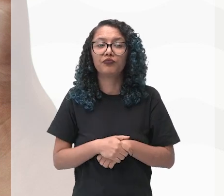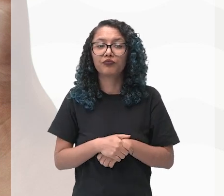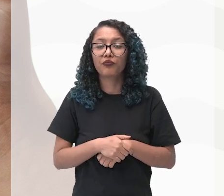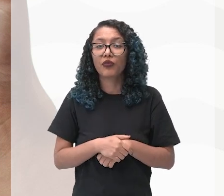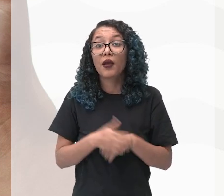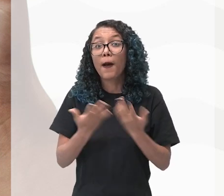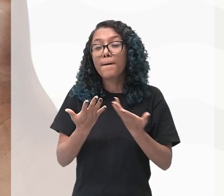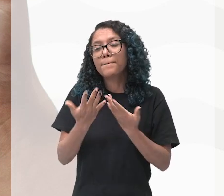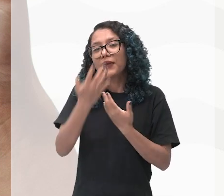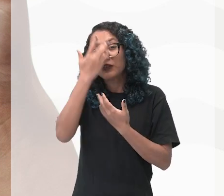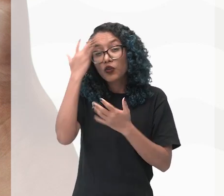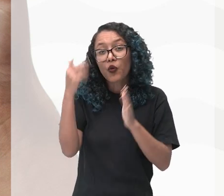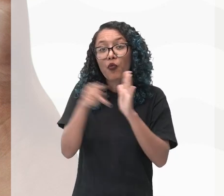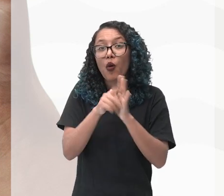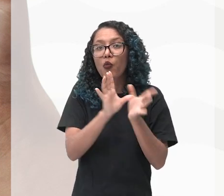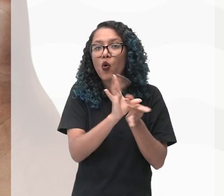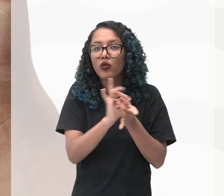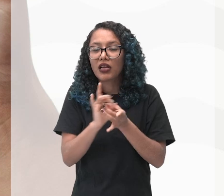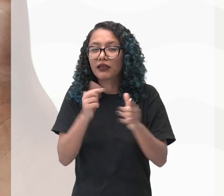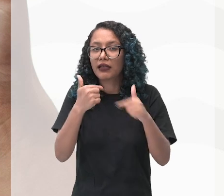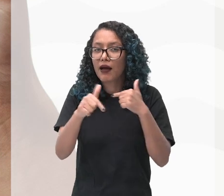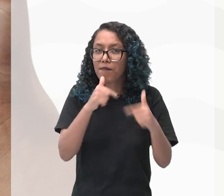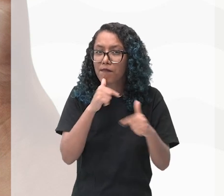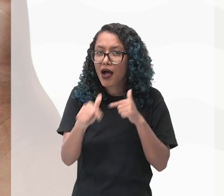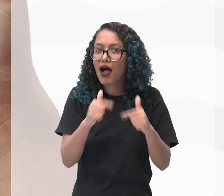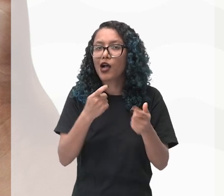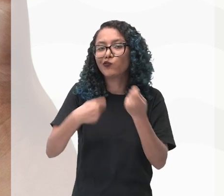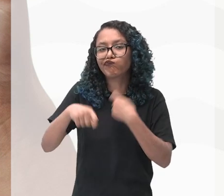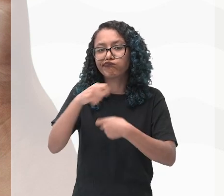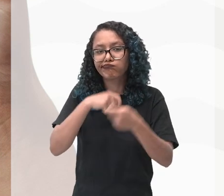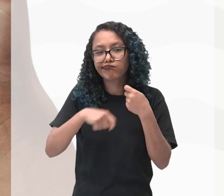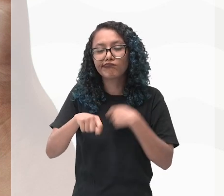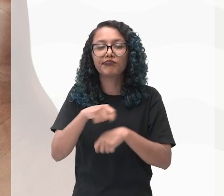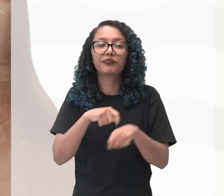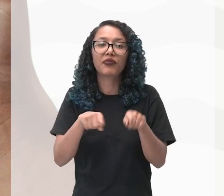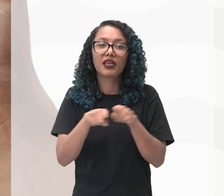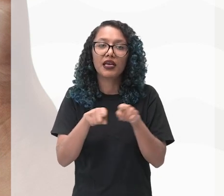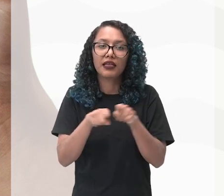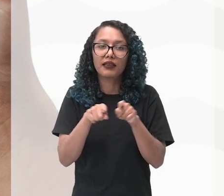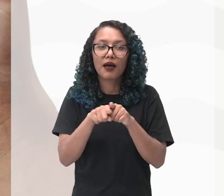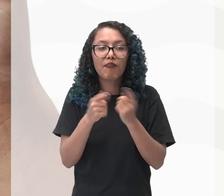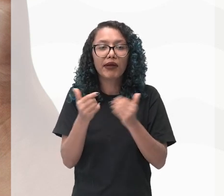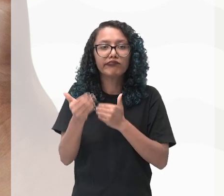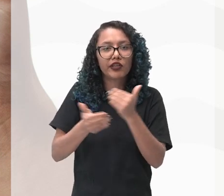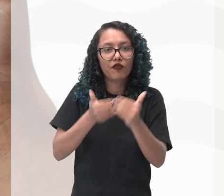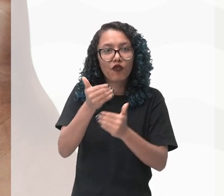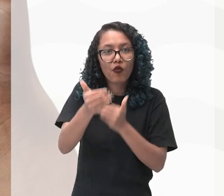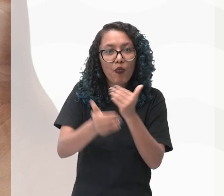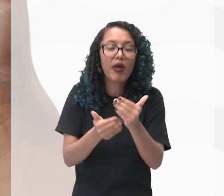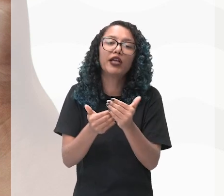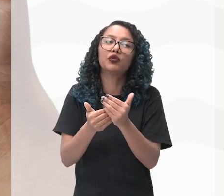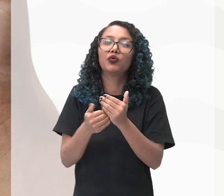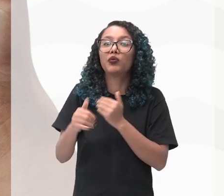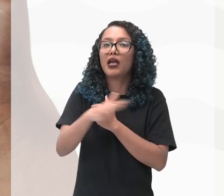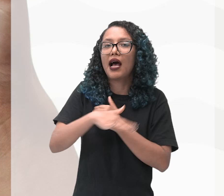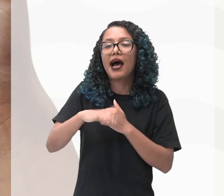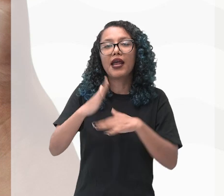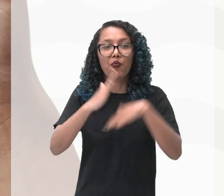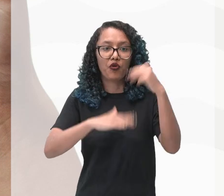especificamente projetadas para se conectar com pessoas em contextos de trabalho, negócios